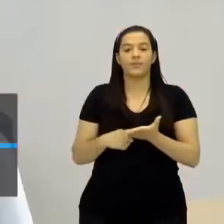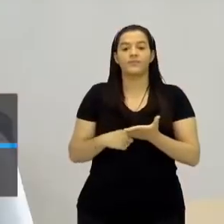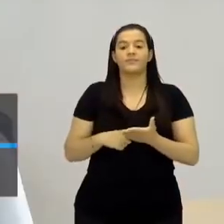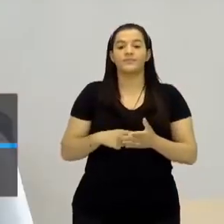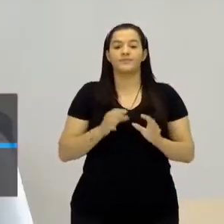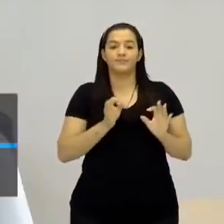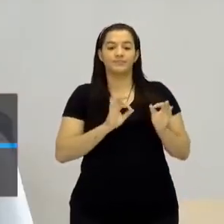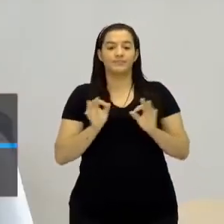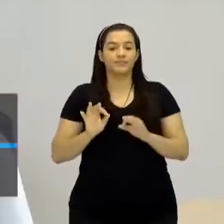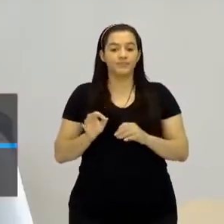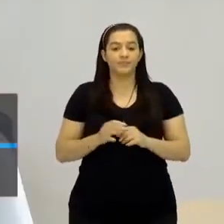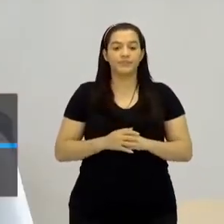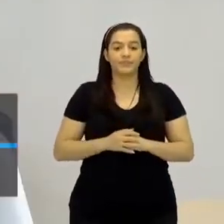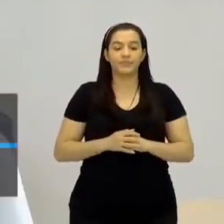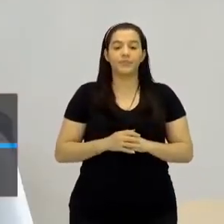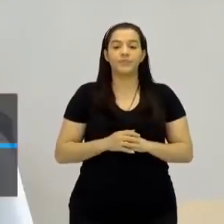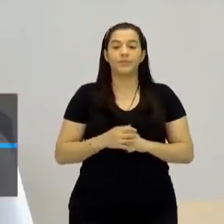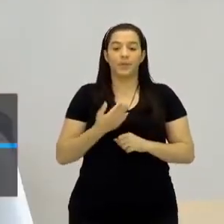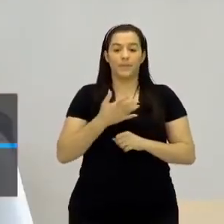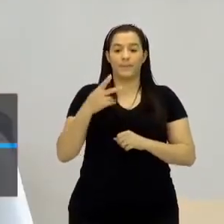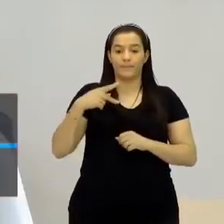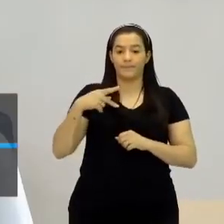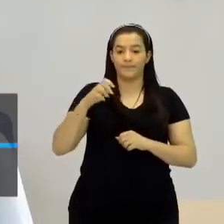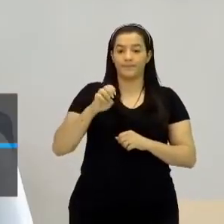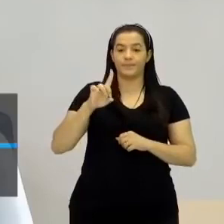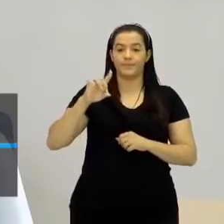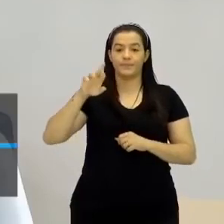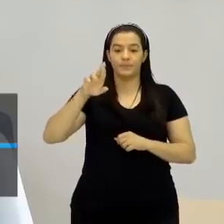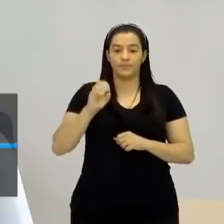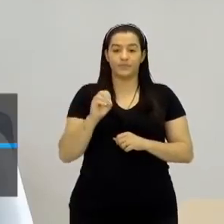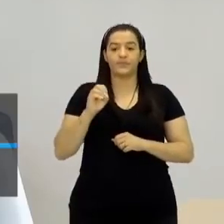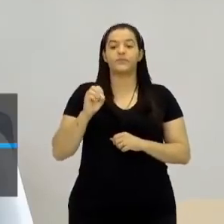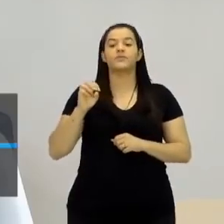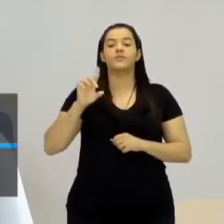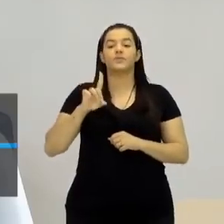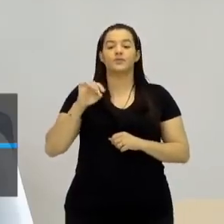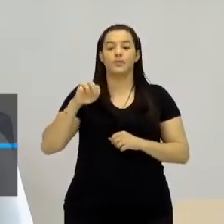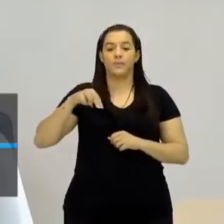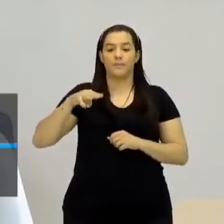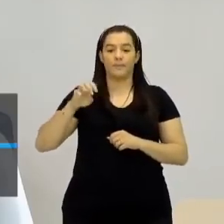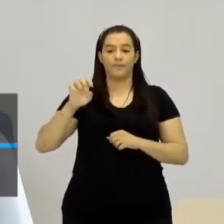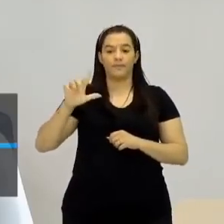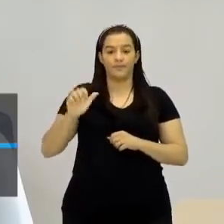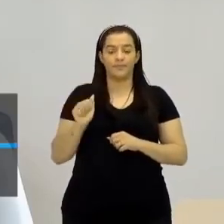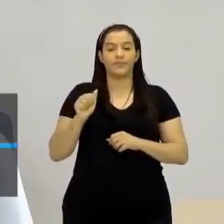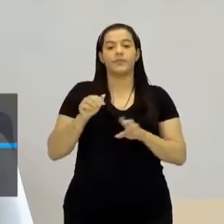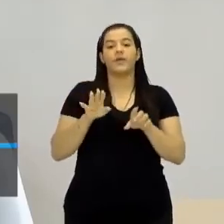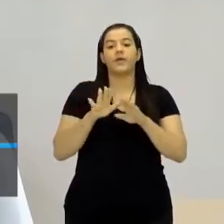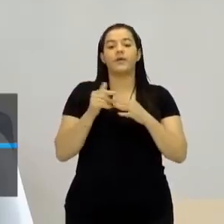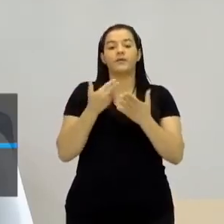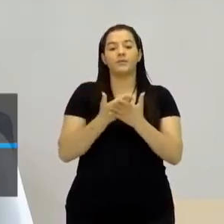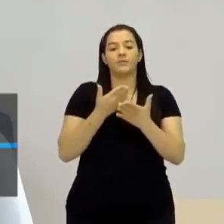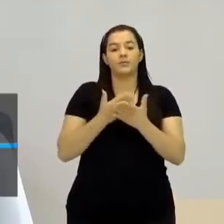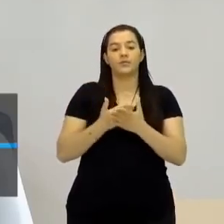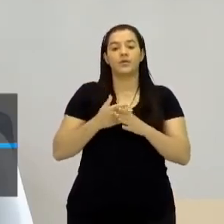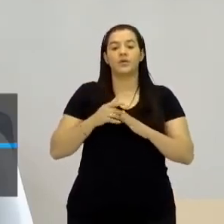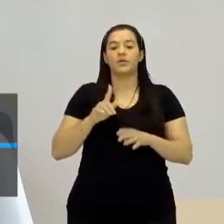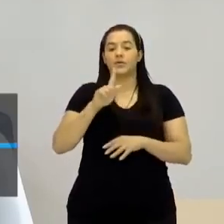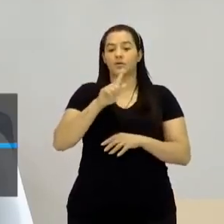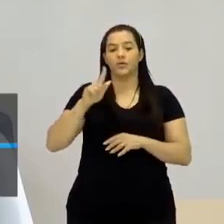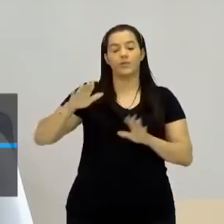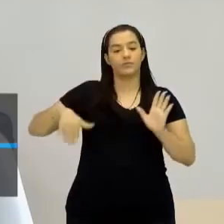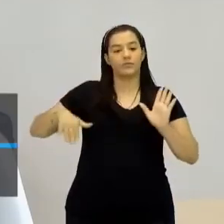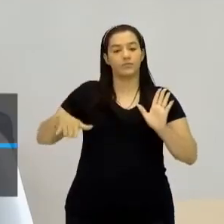aí? Não, é só o Pedro de Melo de Piracicaba está participando aqui com a gente, a Escola Vicente de Carvalho de Guarujá,